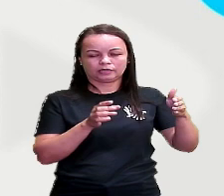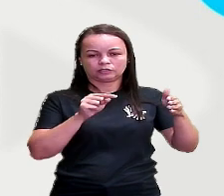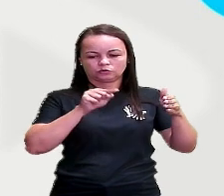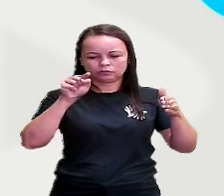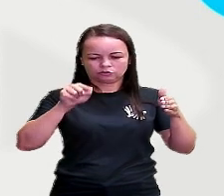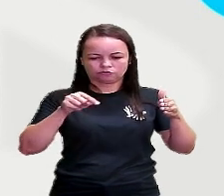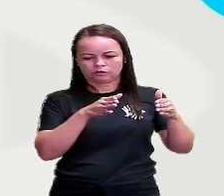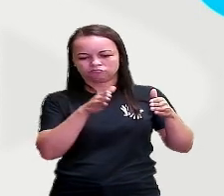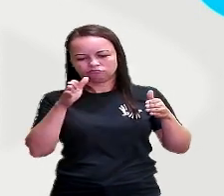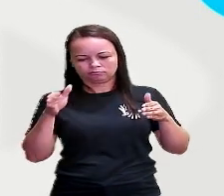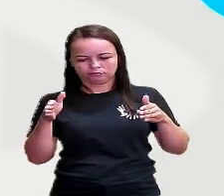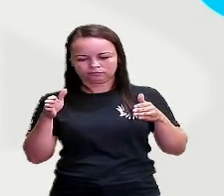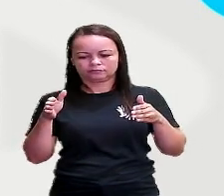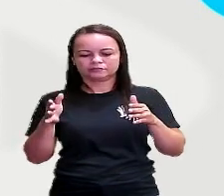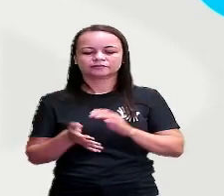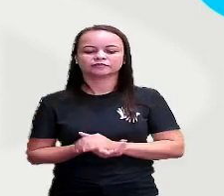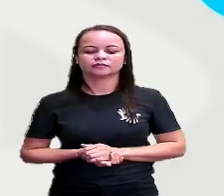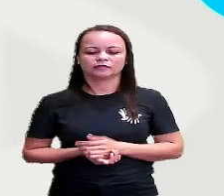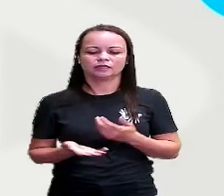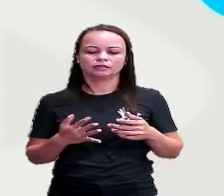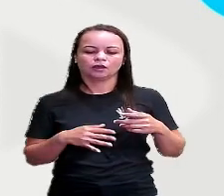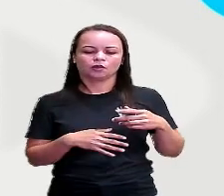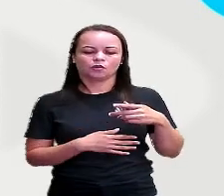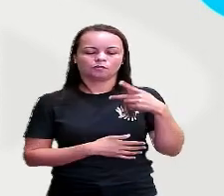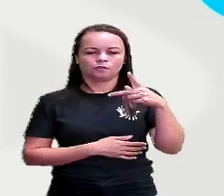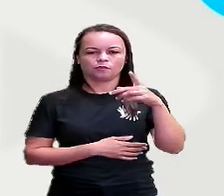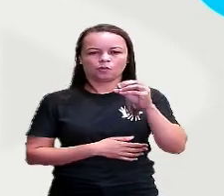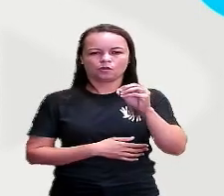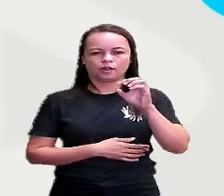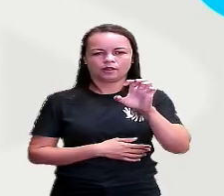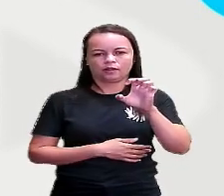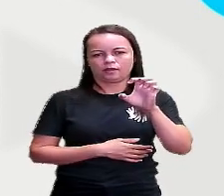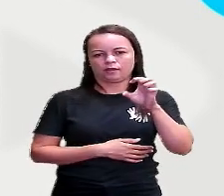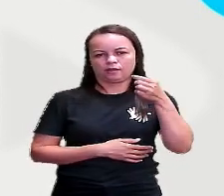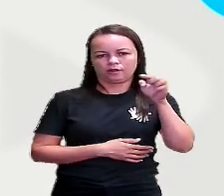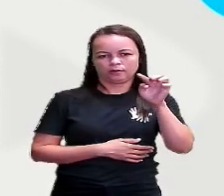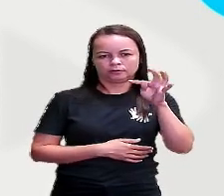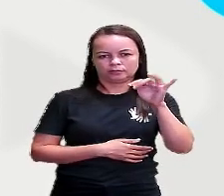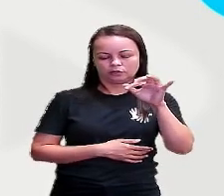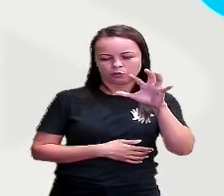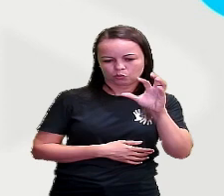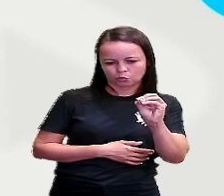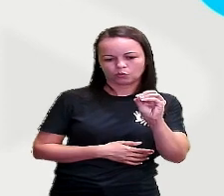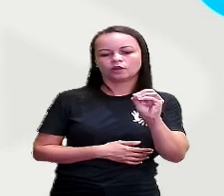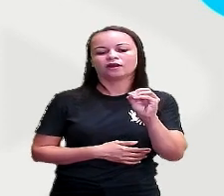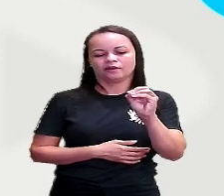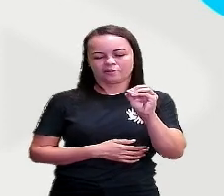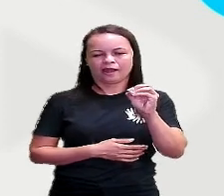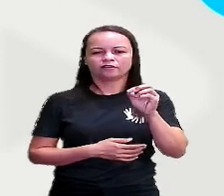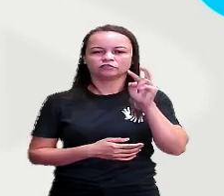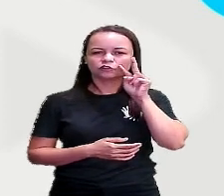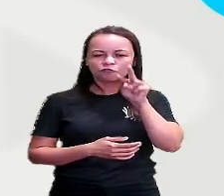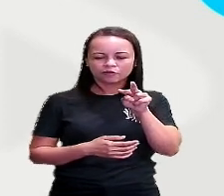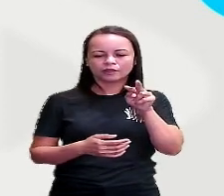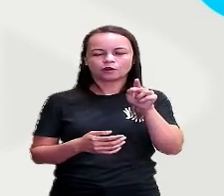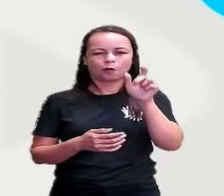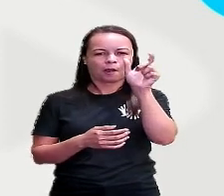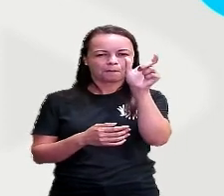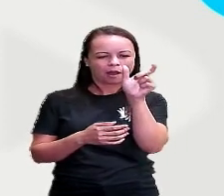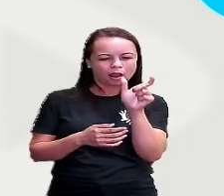Então, poético, as palavras estão sem acento, você que vai identificar. Então, poético, né?